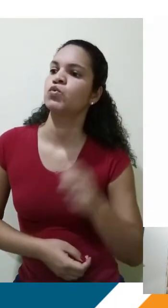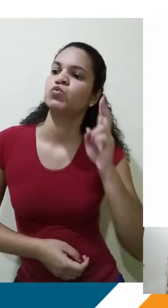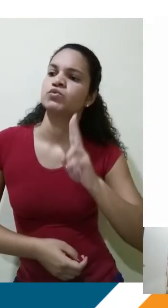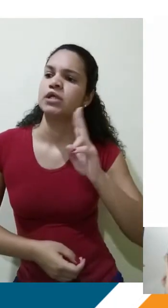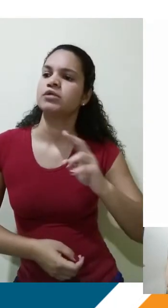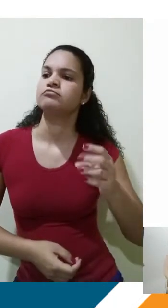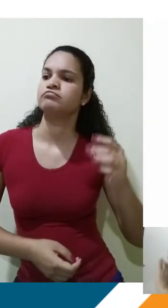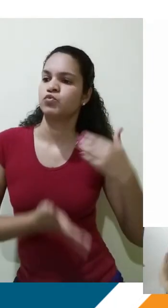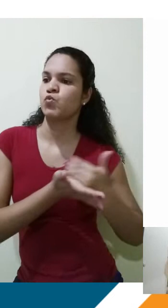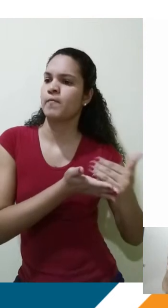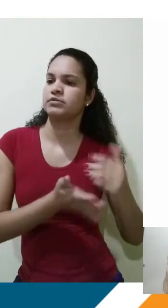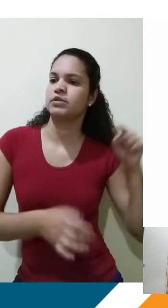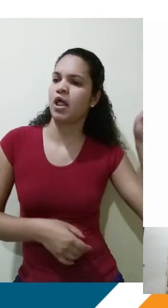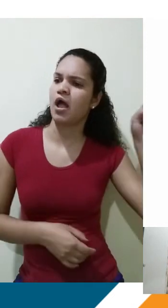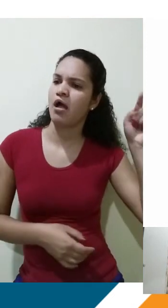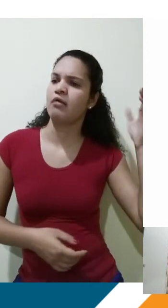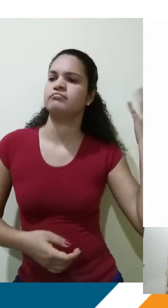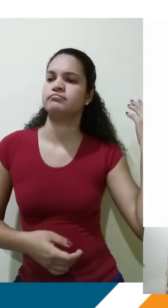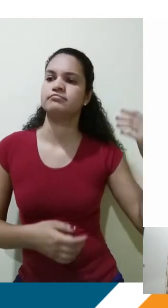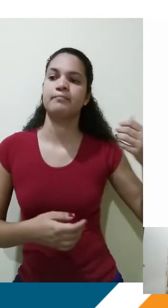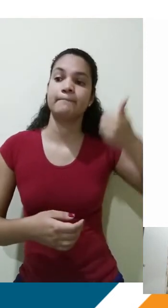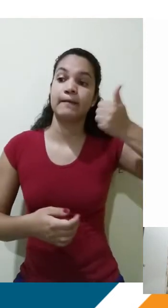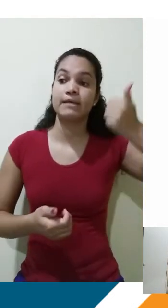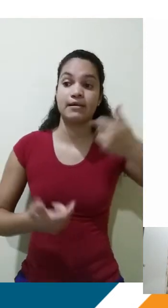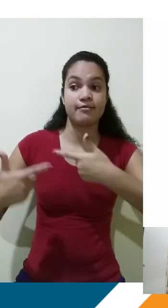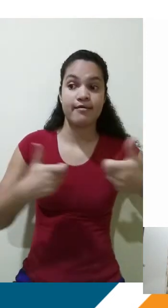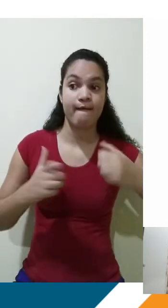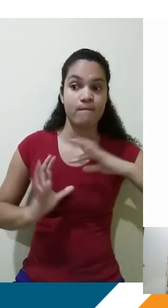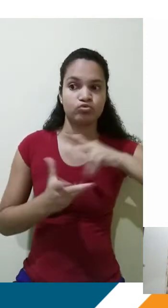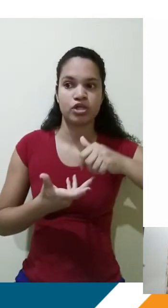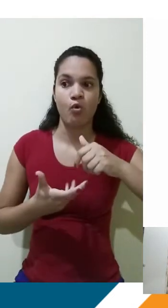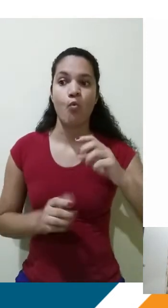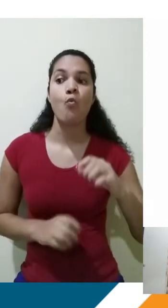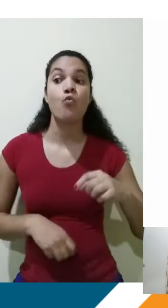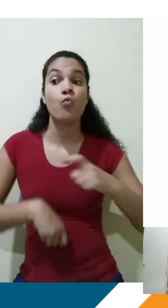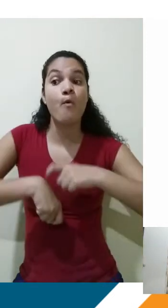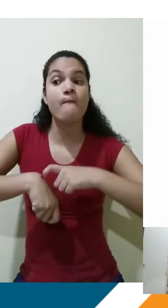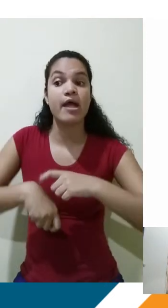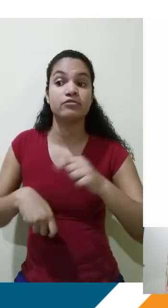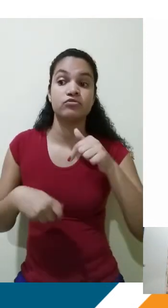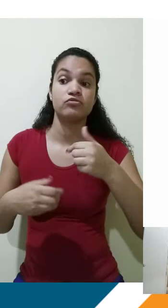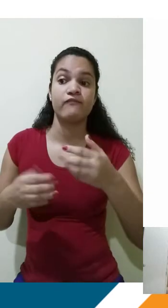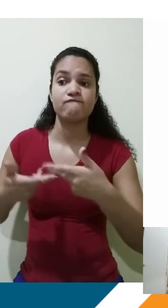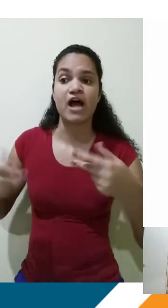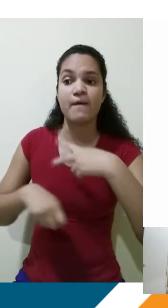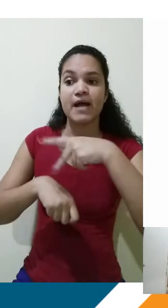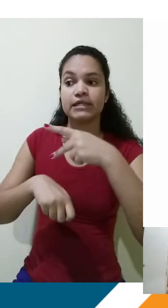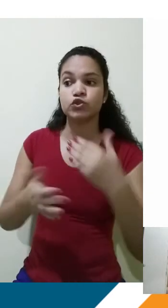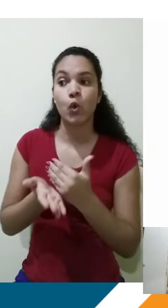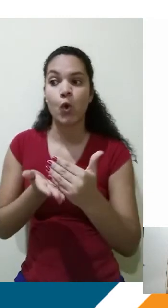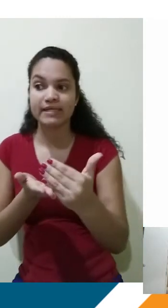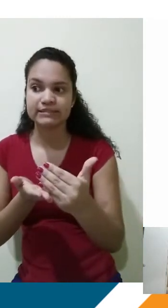diversos países começaram a se preocupar com as consequências da falta de alimentos, ou seja, marcando uma relação de tempo que determina o que veio antes e o que veio depois,